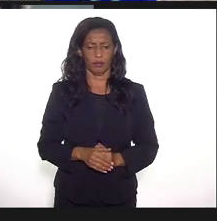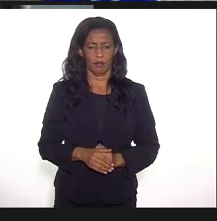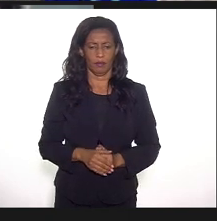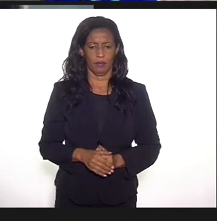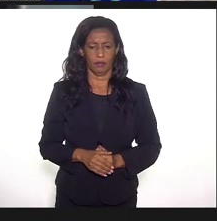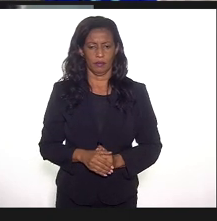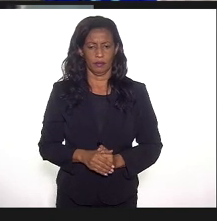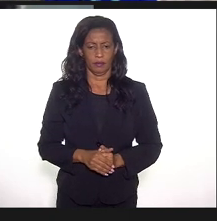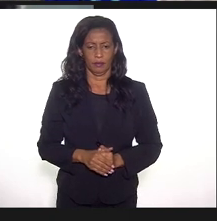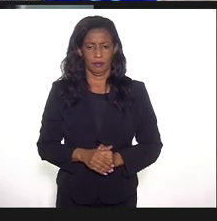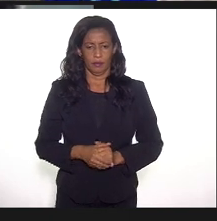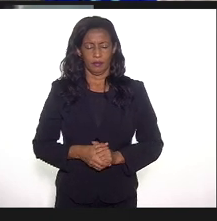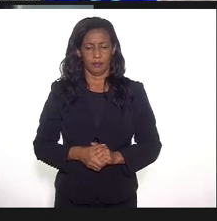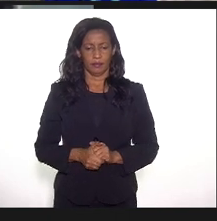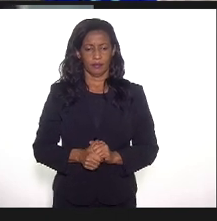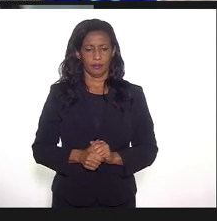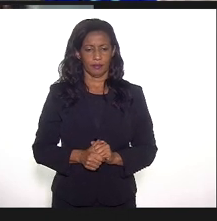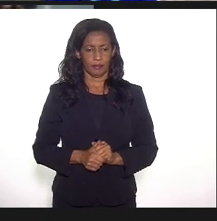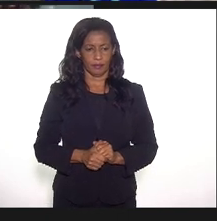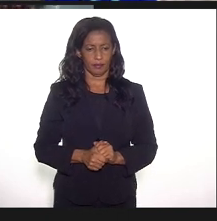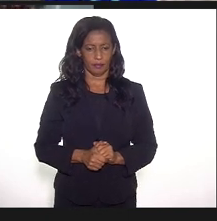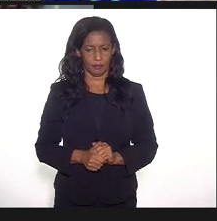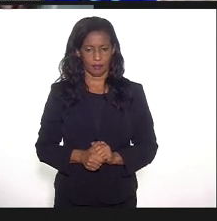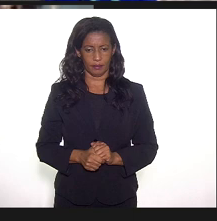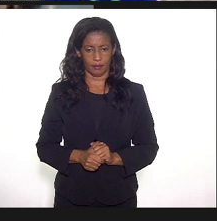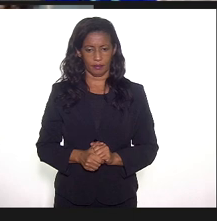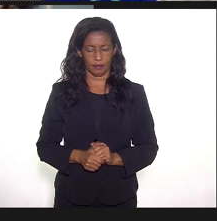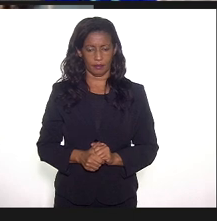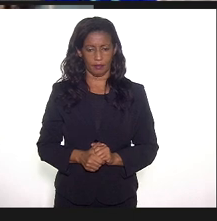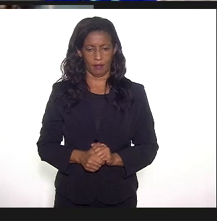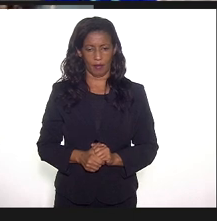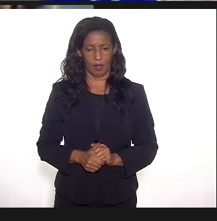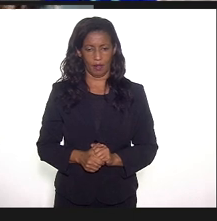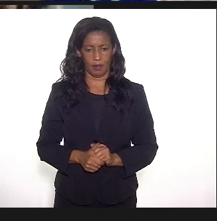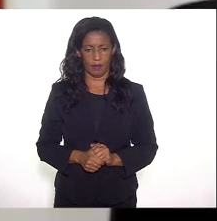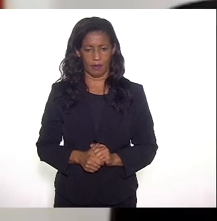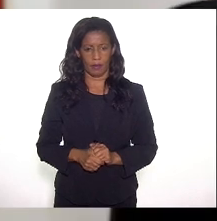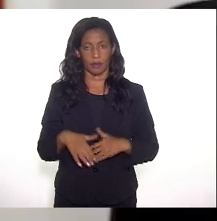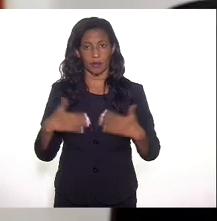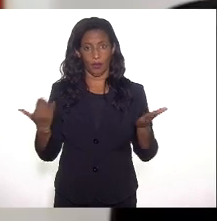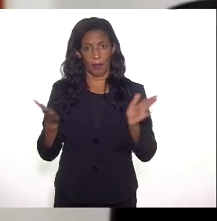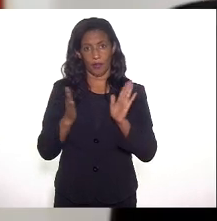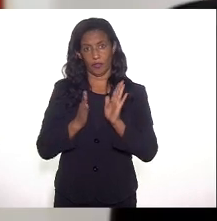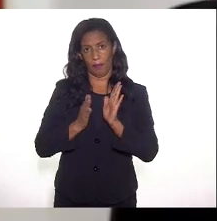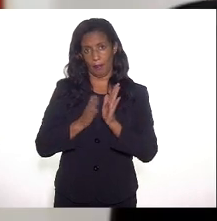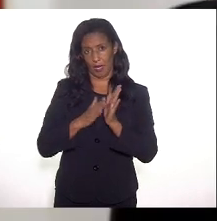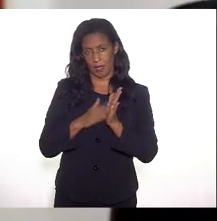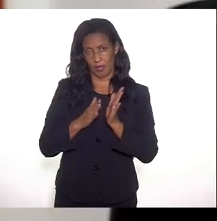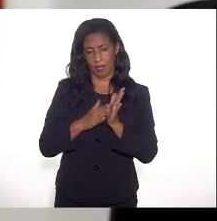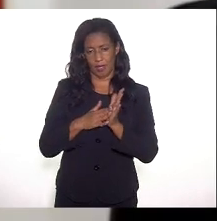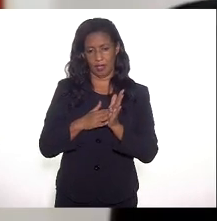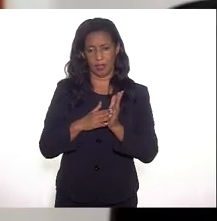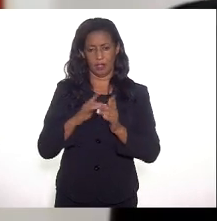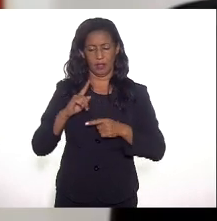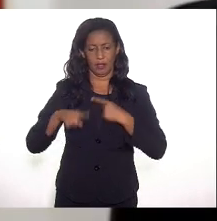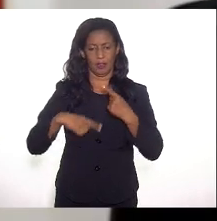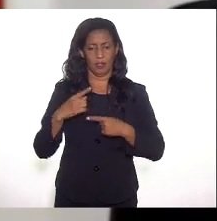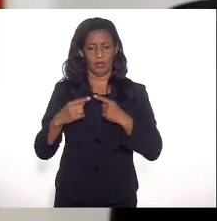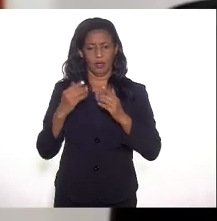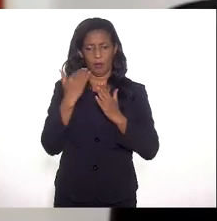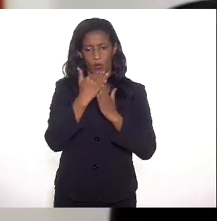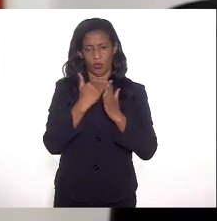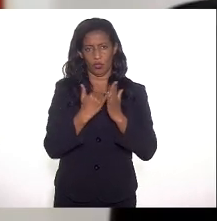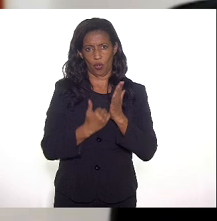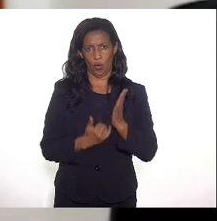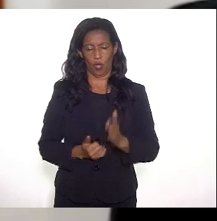de ordem, presidente. Então, eu vou colher a assinatura, perdão, vou colher os pareceres e depois concedo a questão de ordem à